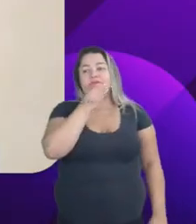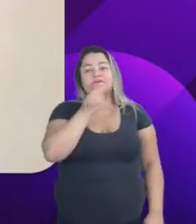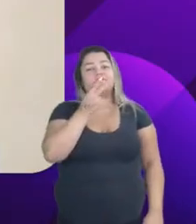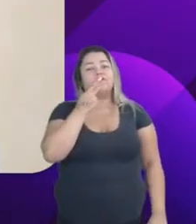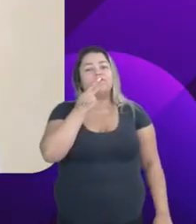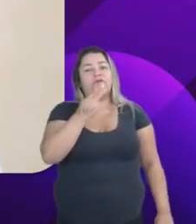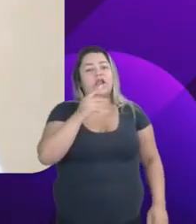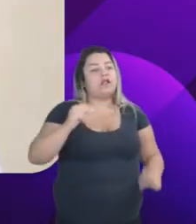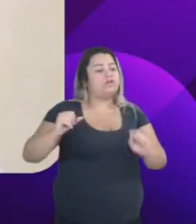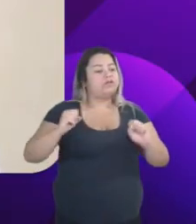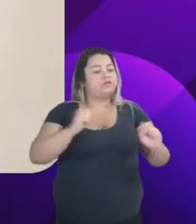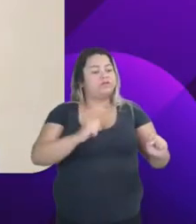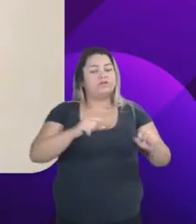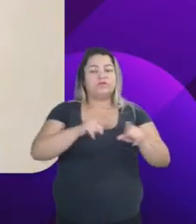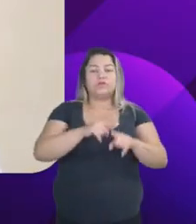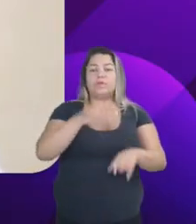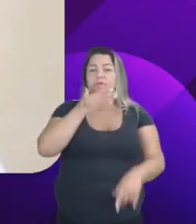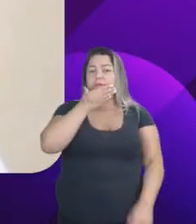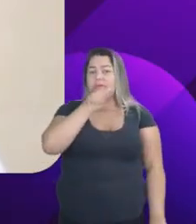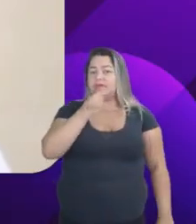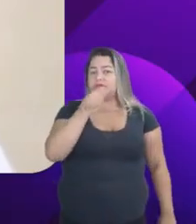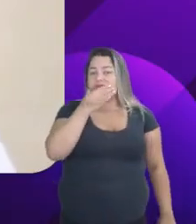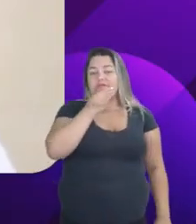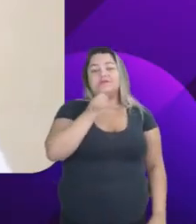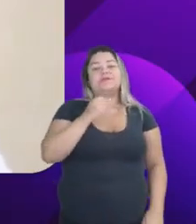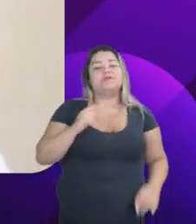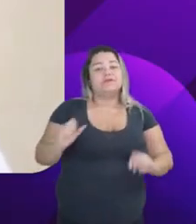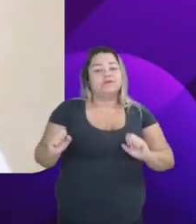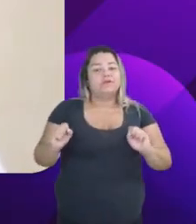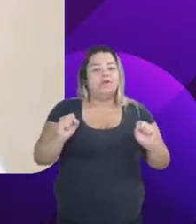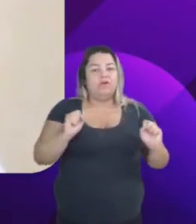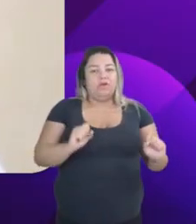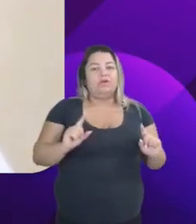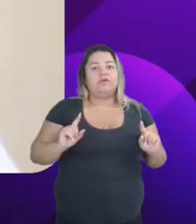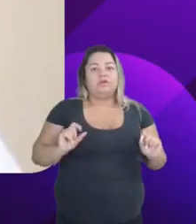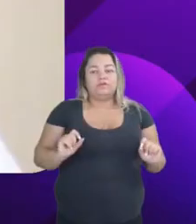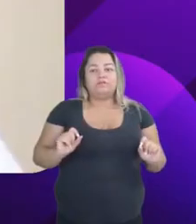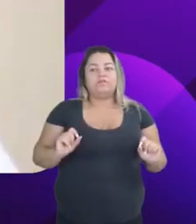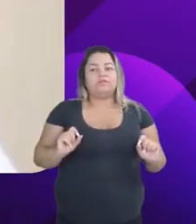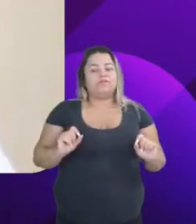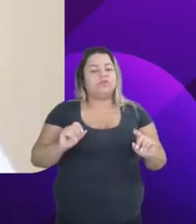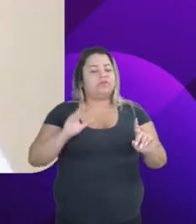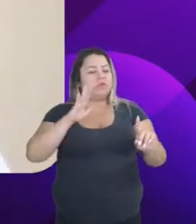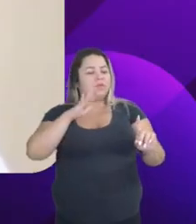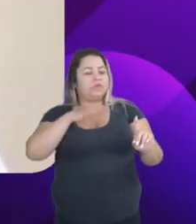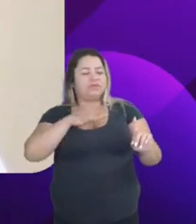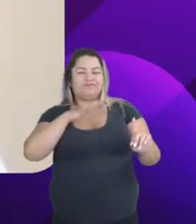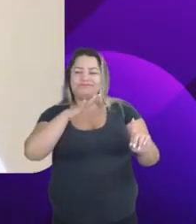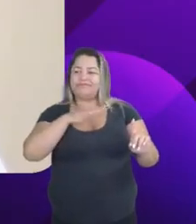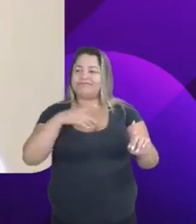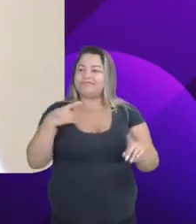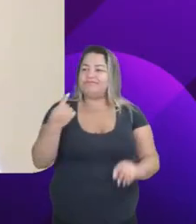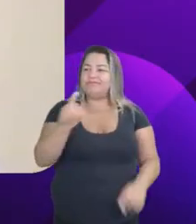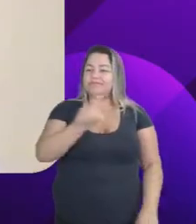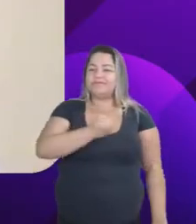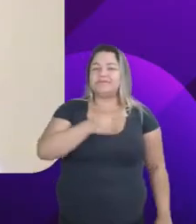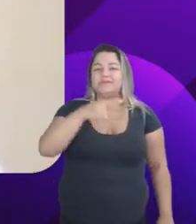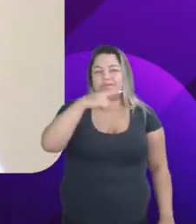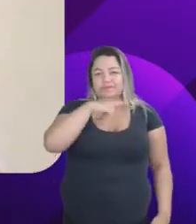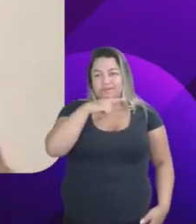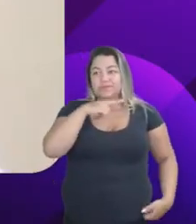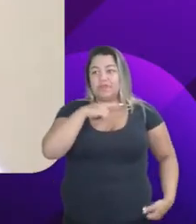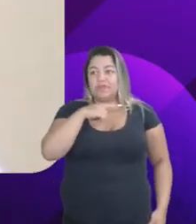chamar aqui de poder do masculino. Esse poder de submissão que nós temos que ter àquele